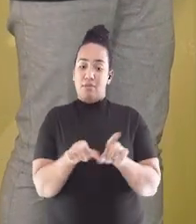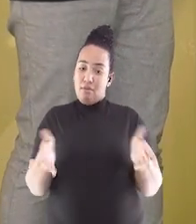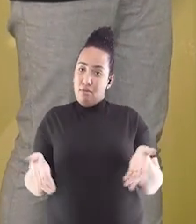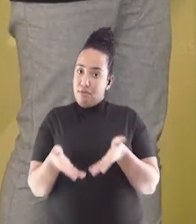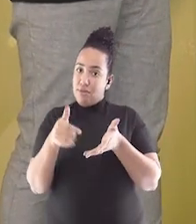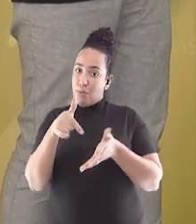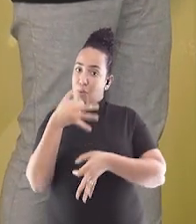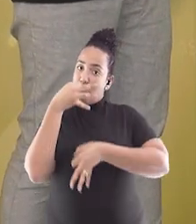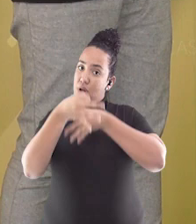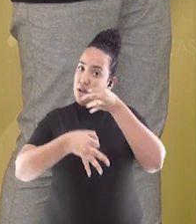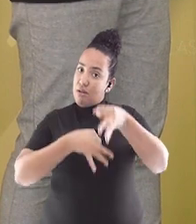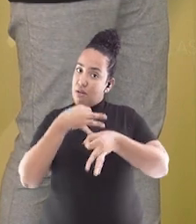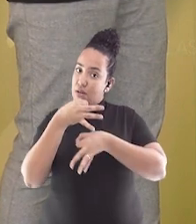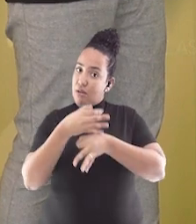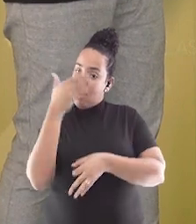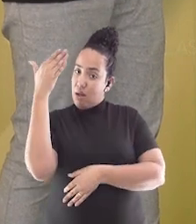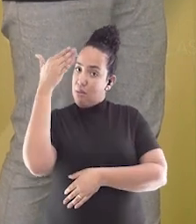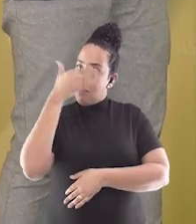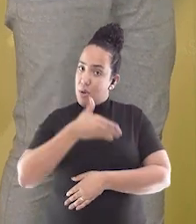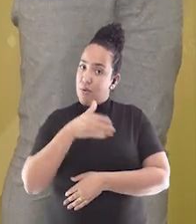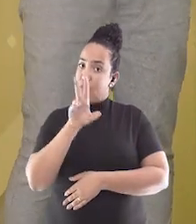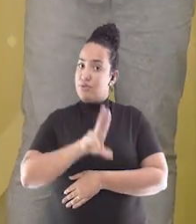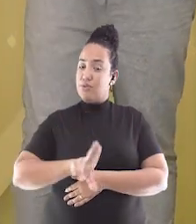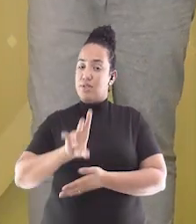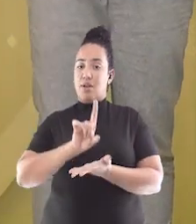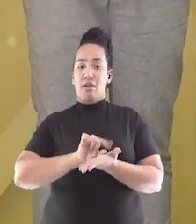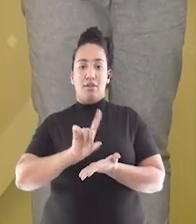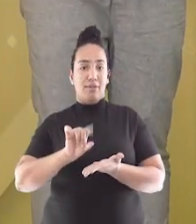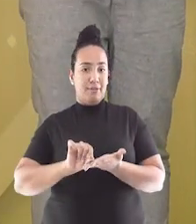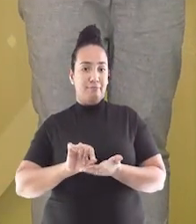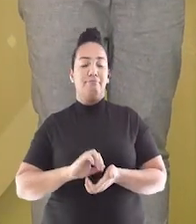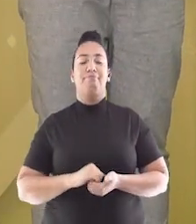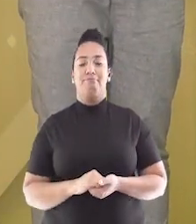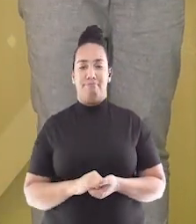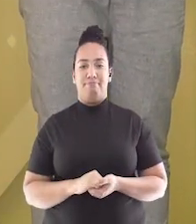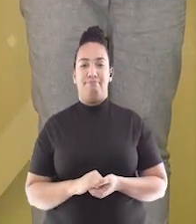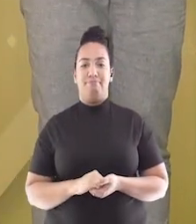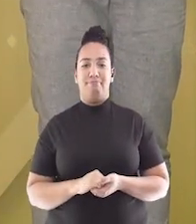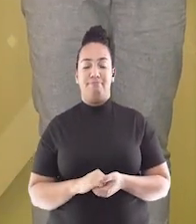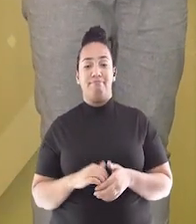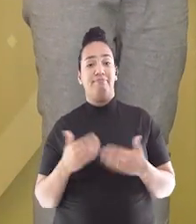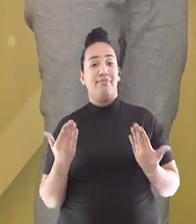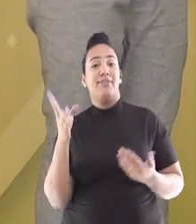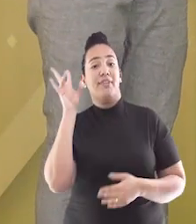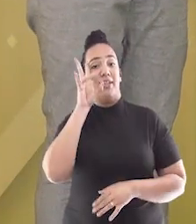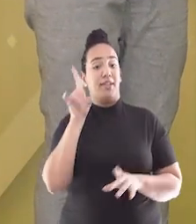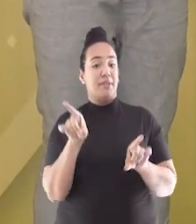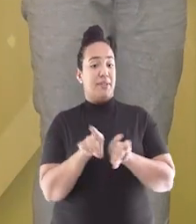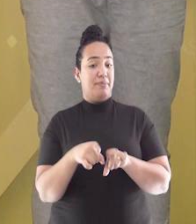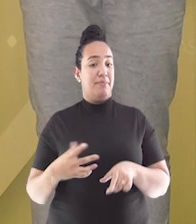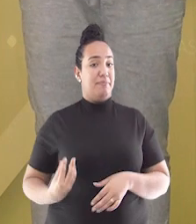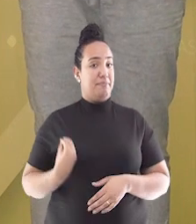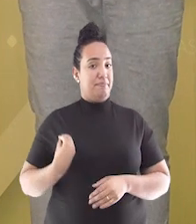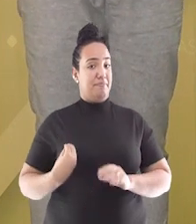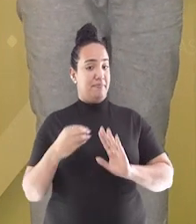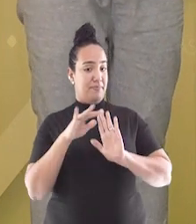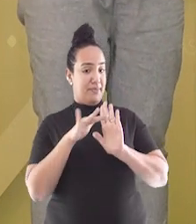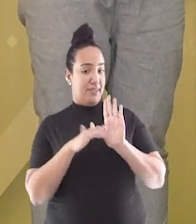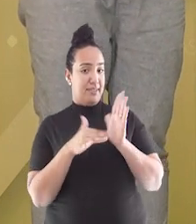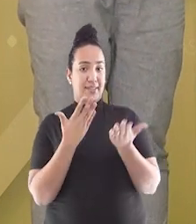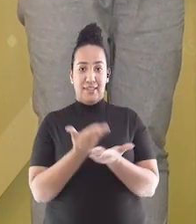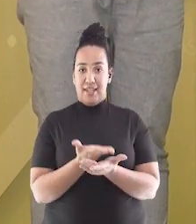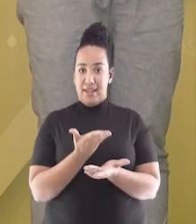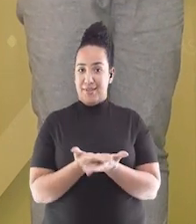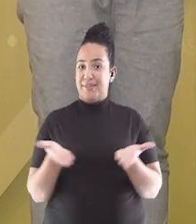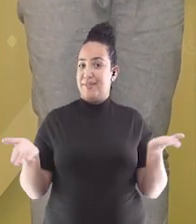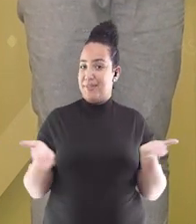suas opiniões e a defesa delas por meio de um argumento. E não esqueçam de marcar a presença de vocês na